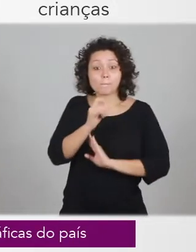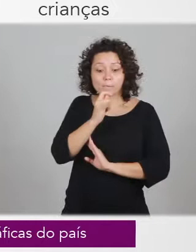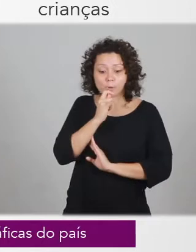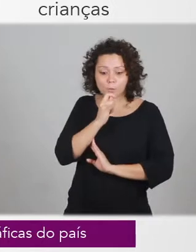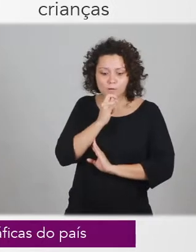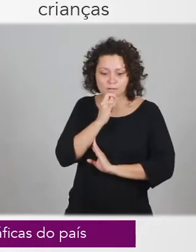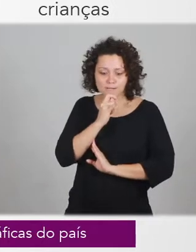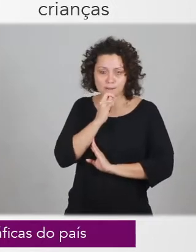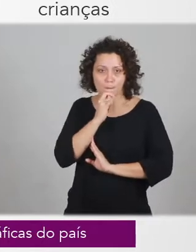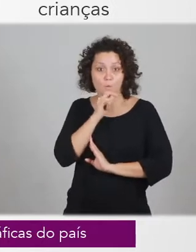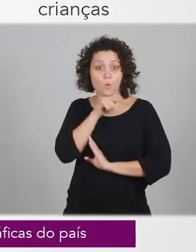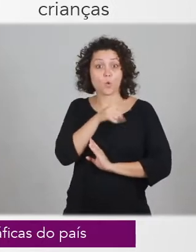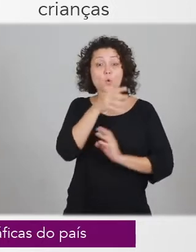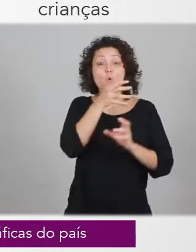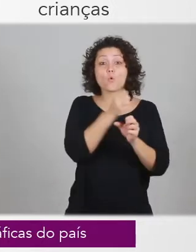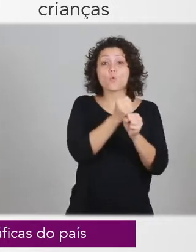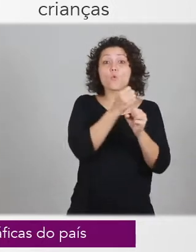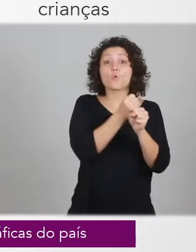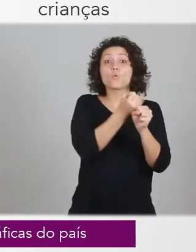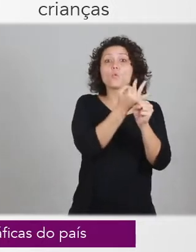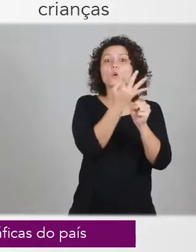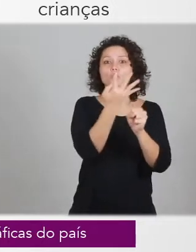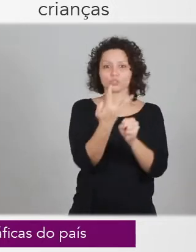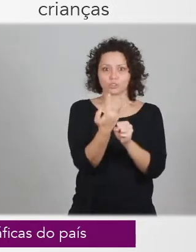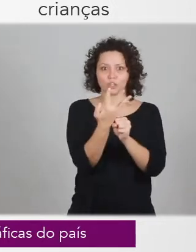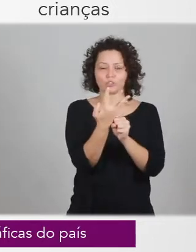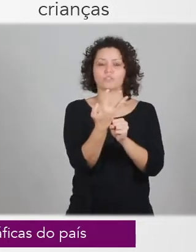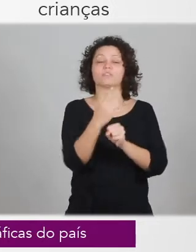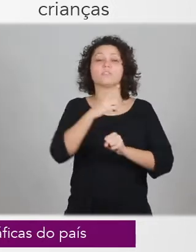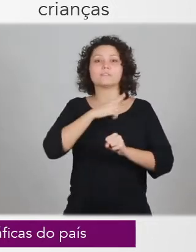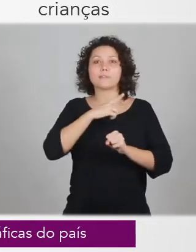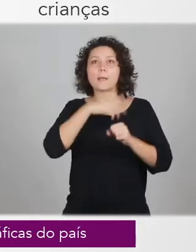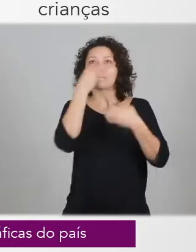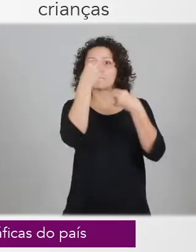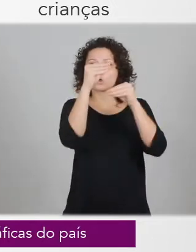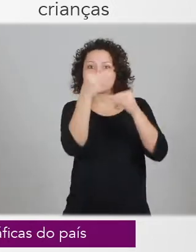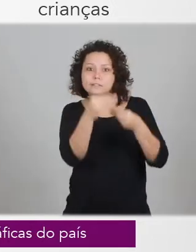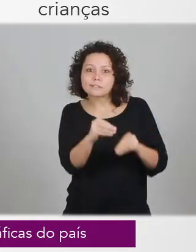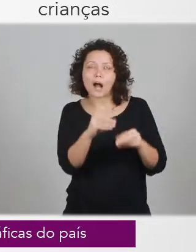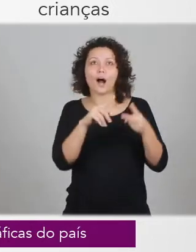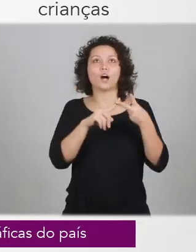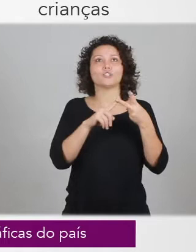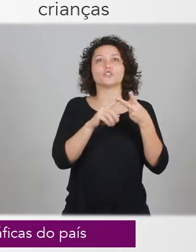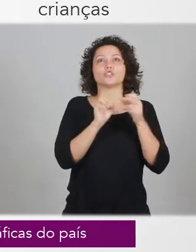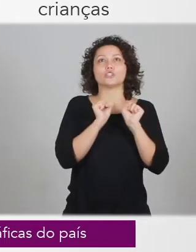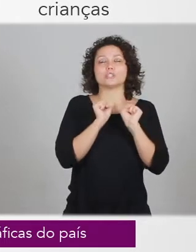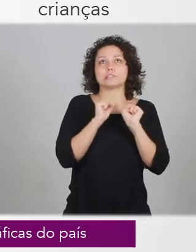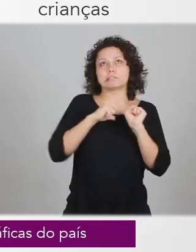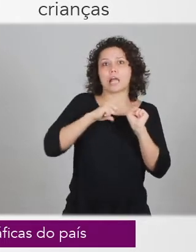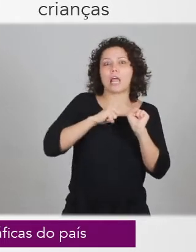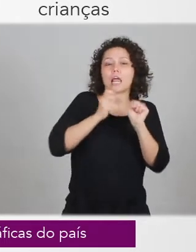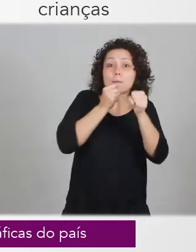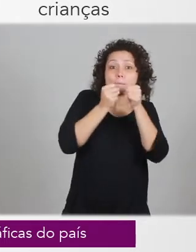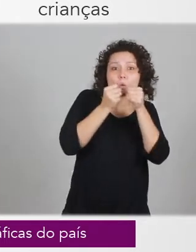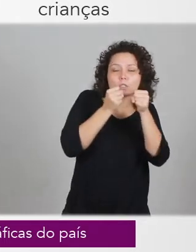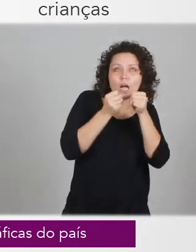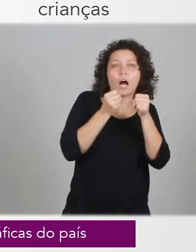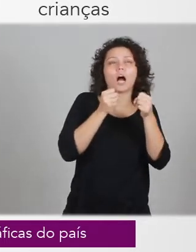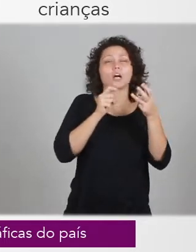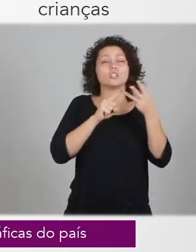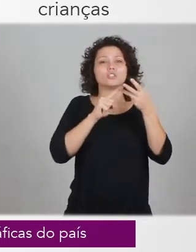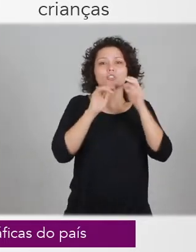essa pesquisa é divulgada, né? E ela gera reportagem, ela gera postagem, ela gera um caminho aí